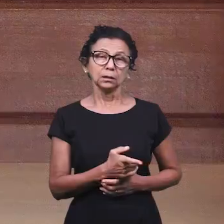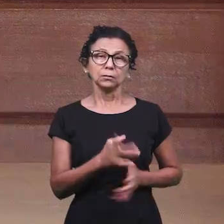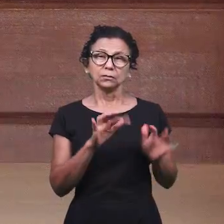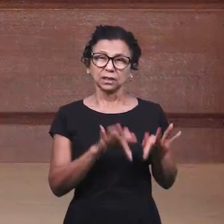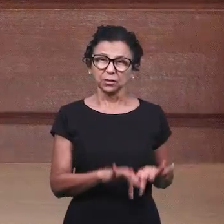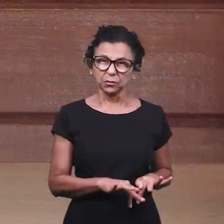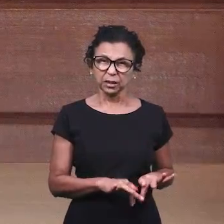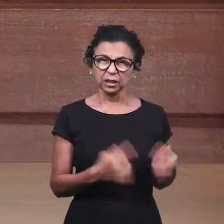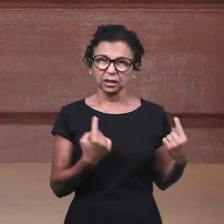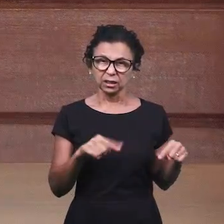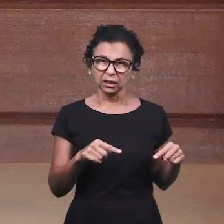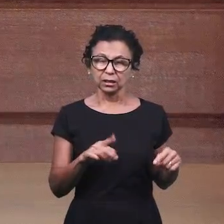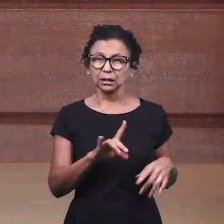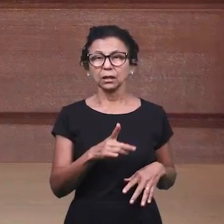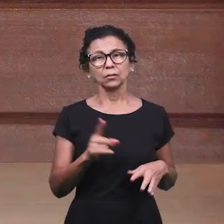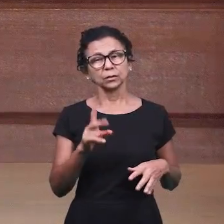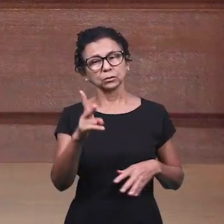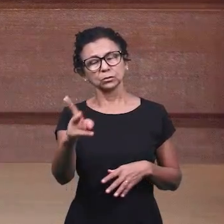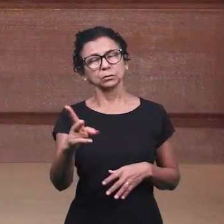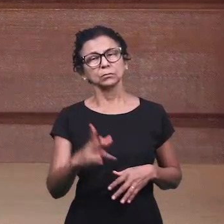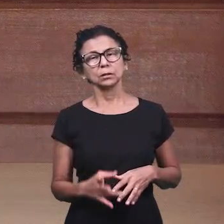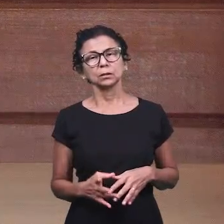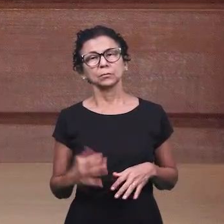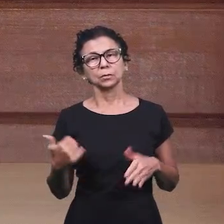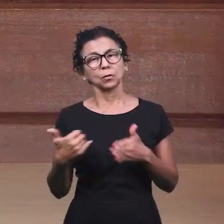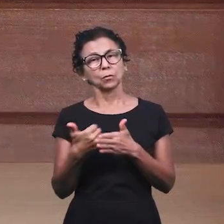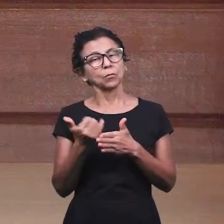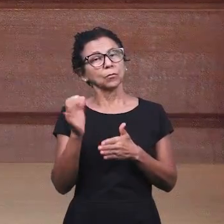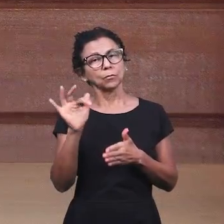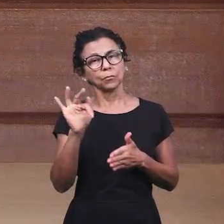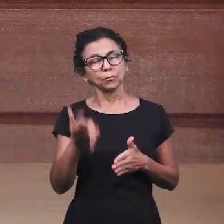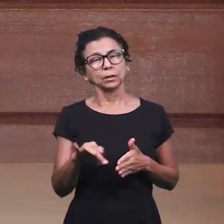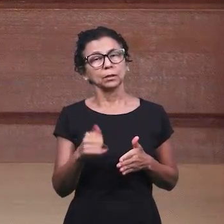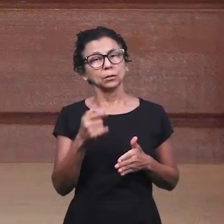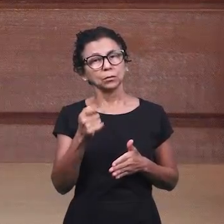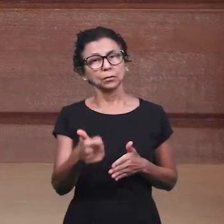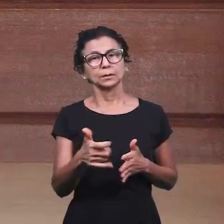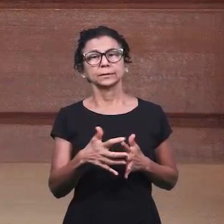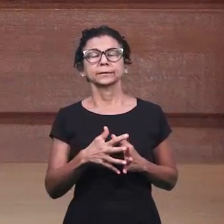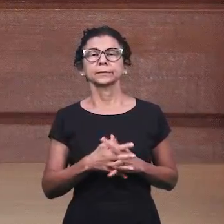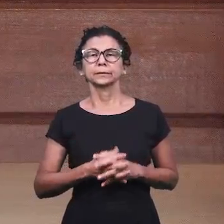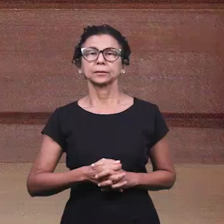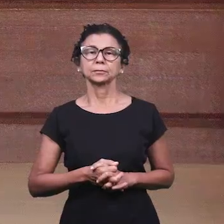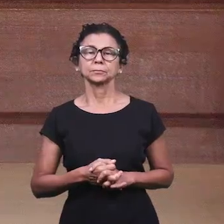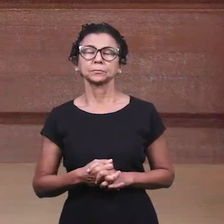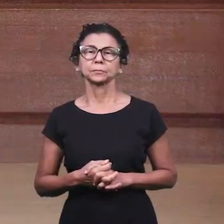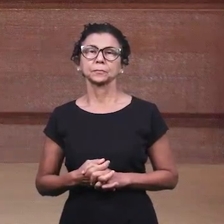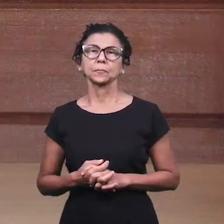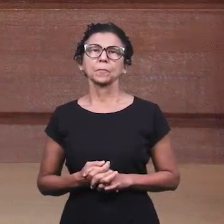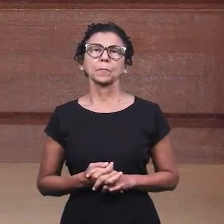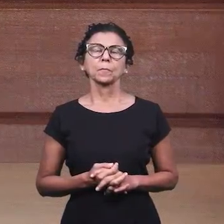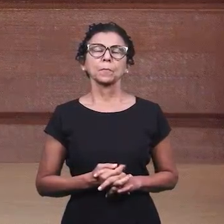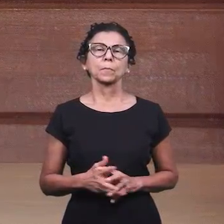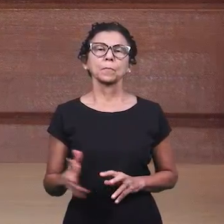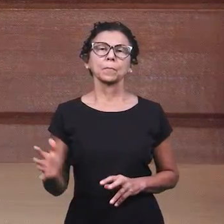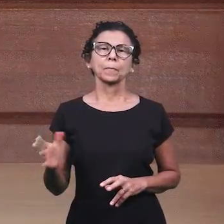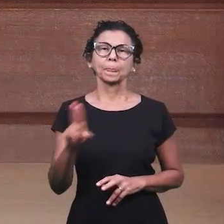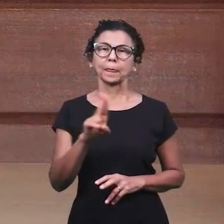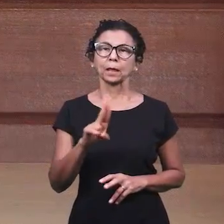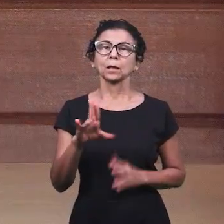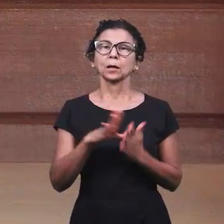a eficácia dela. Aqui a piedade aqui está ligada ao amor. Então a orientação é: destes afasta-te. Ou